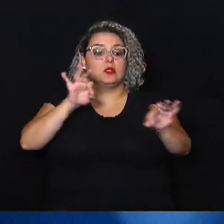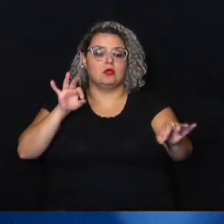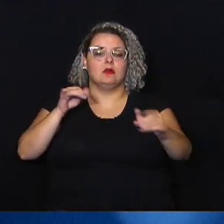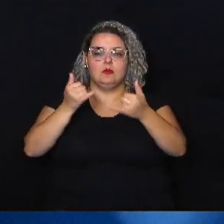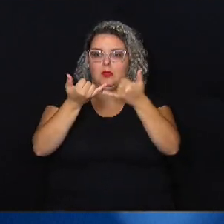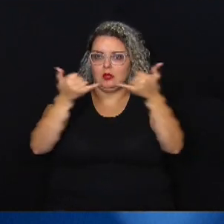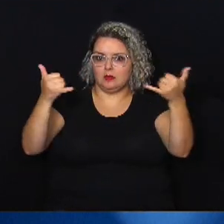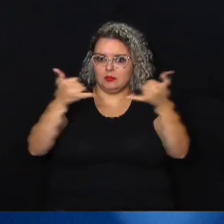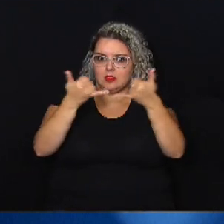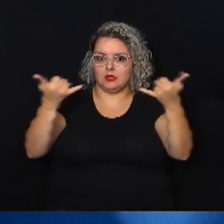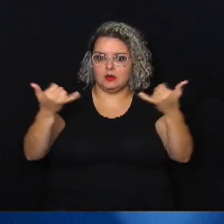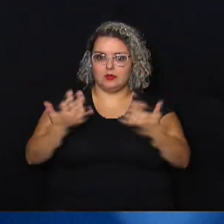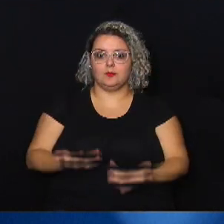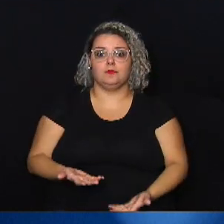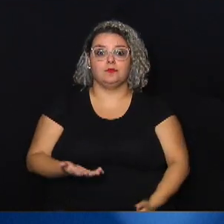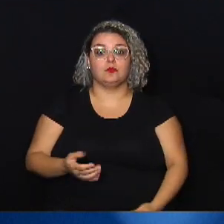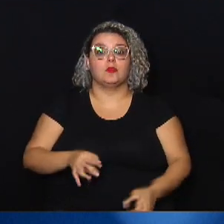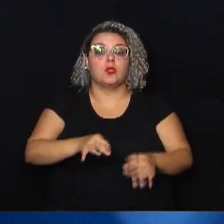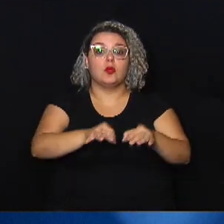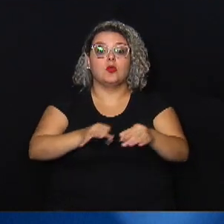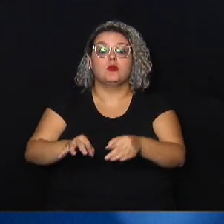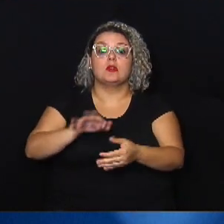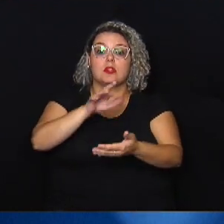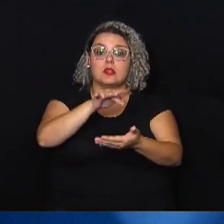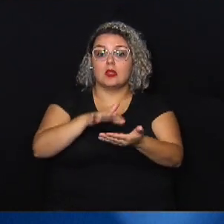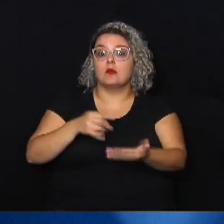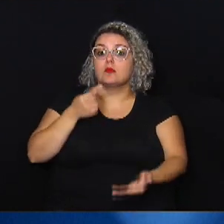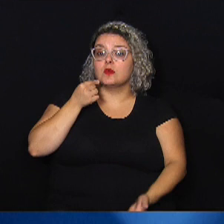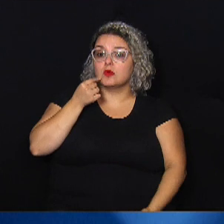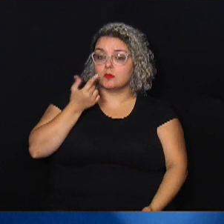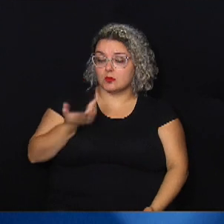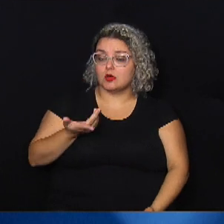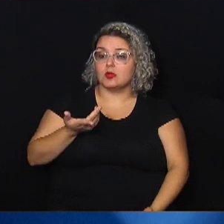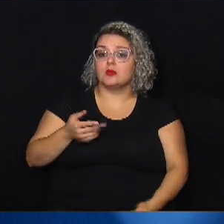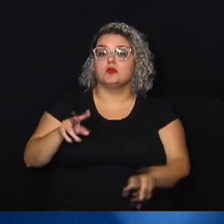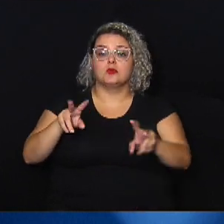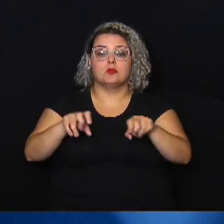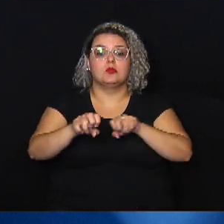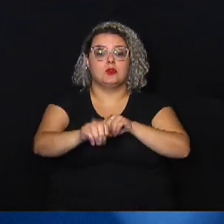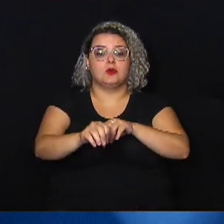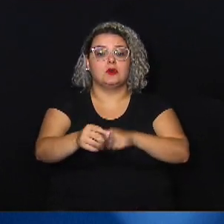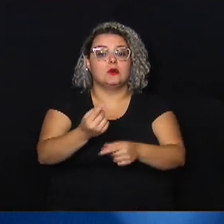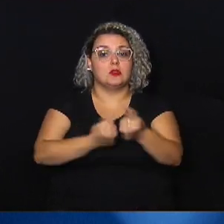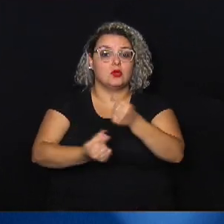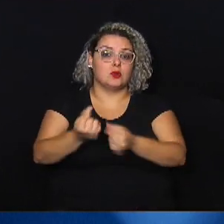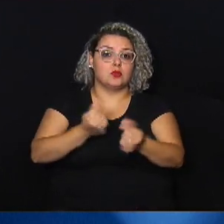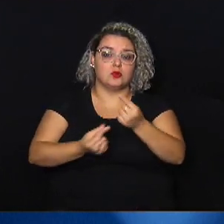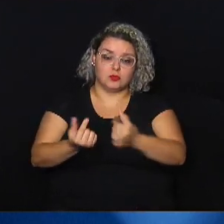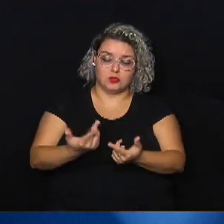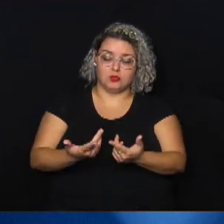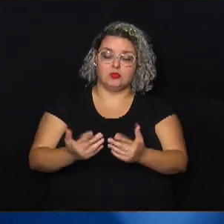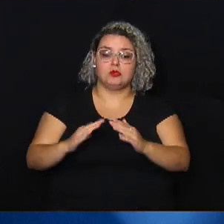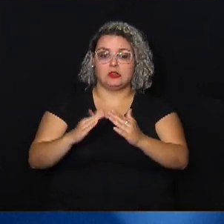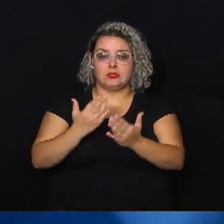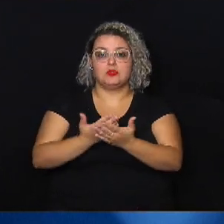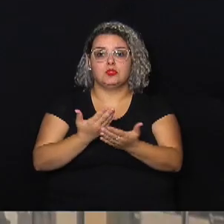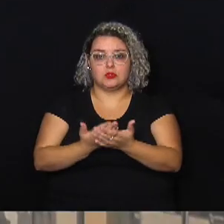elétrica. E o quadro Na Ponta do Lápis fala sobre educação financeira nas